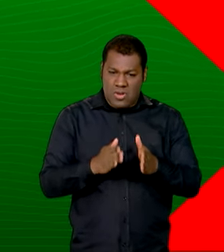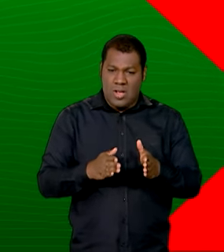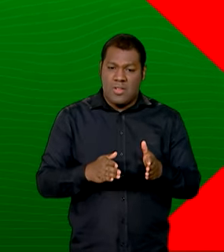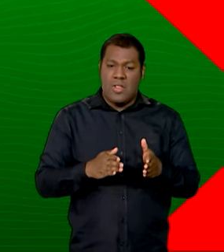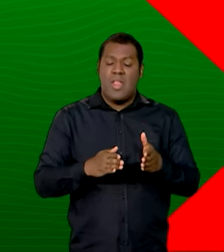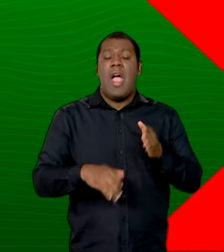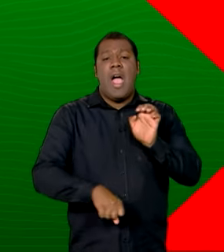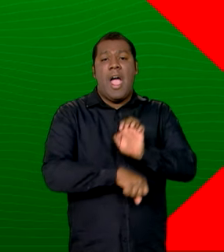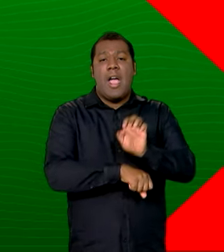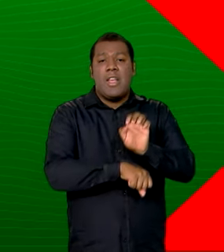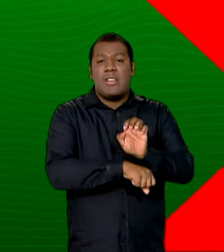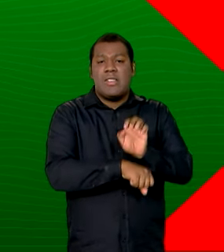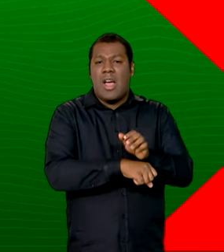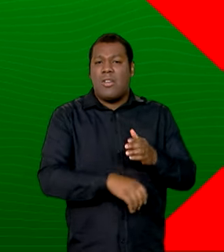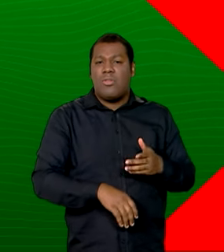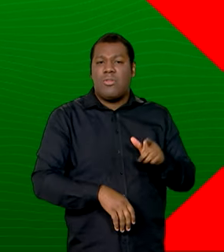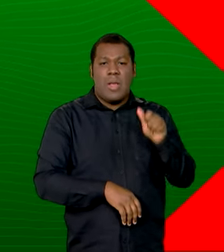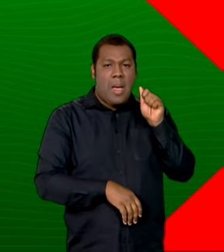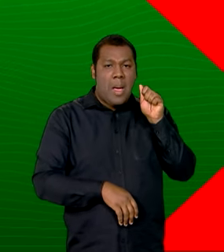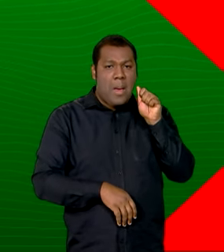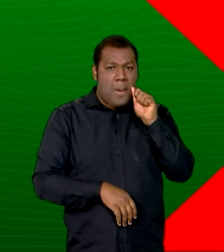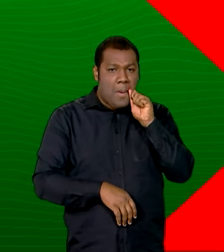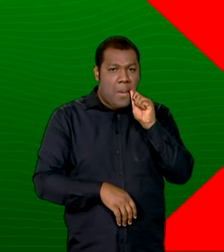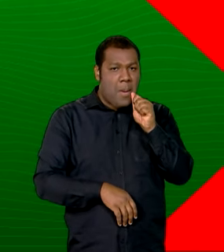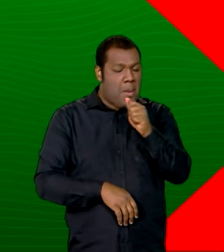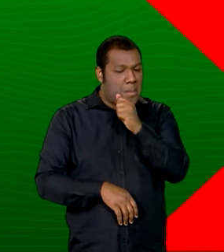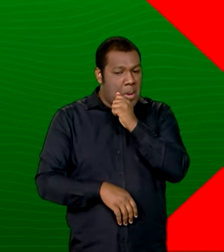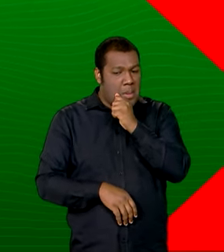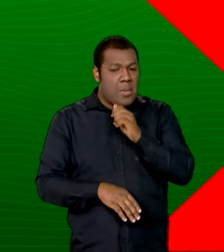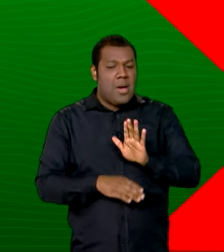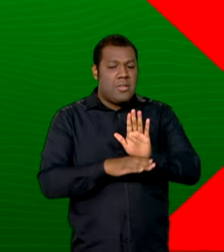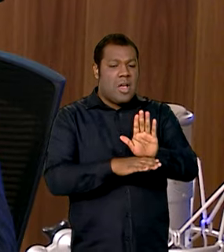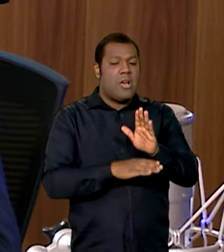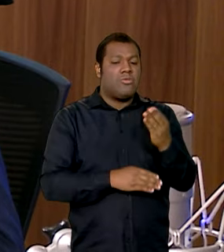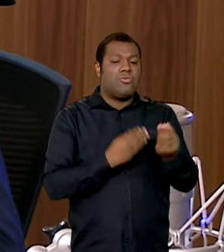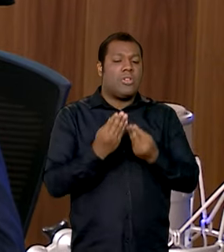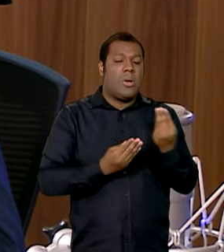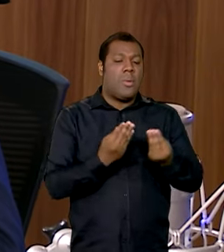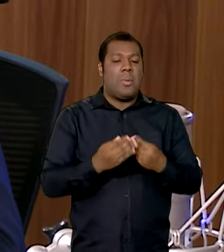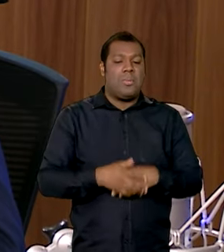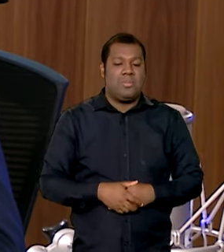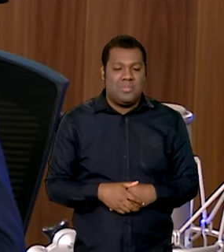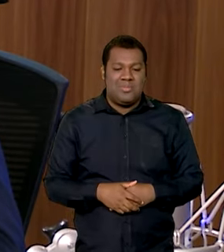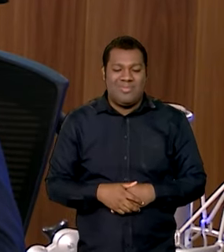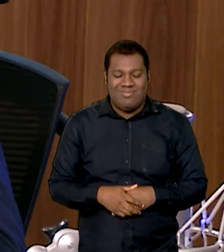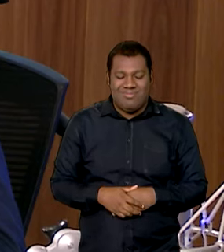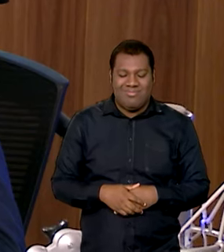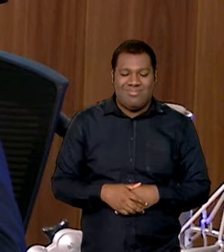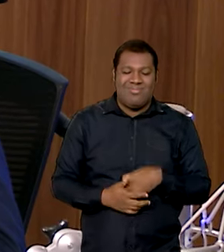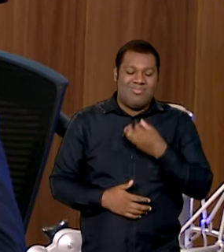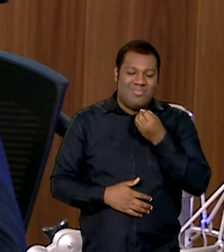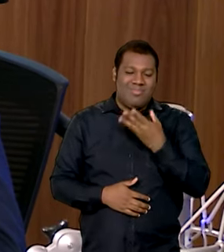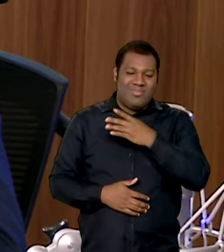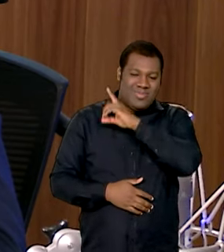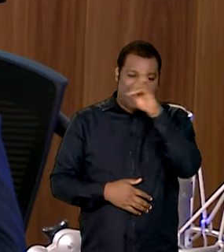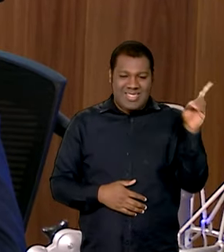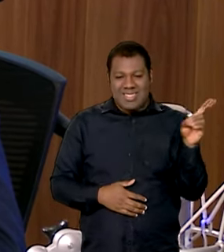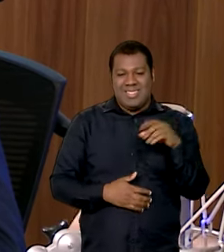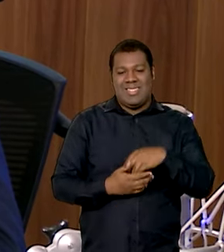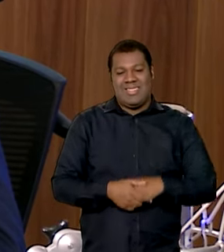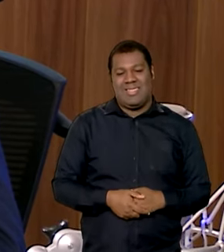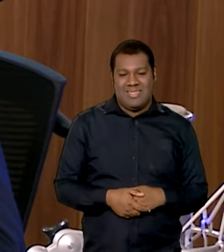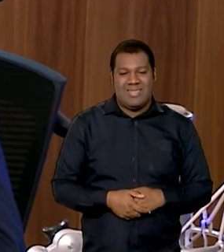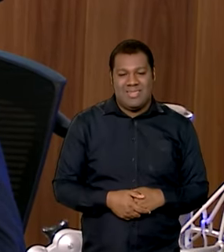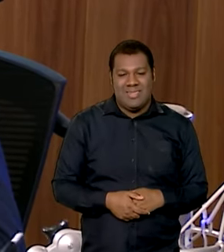será beneficiado essa é a nossa pergunta Janete primeiro Bom dia né prazer grande de falar com